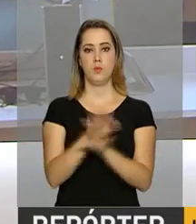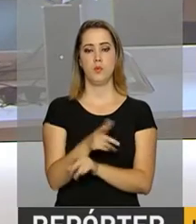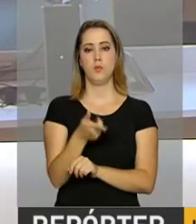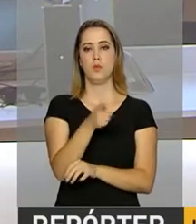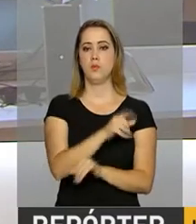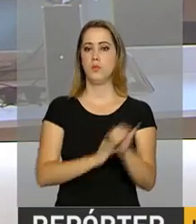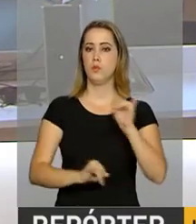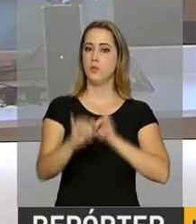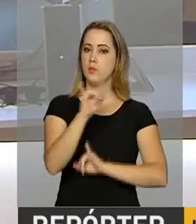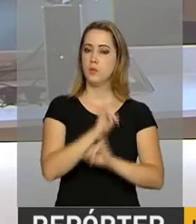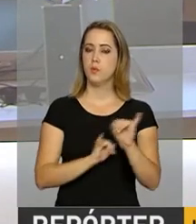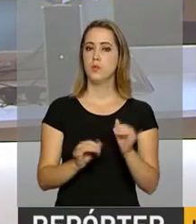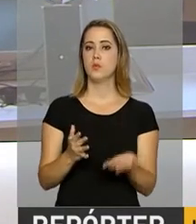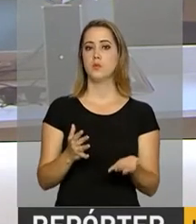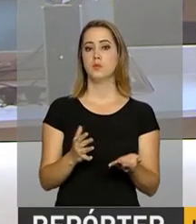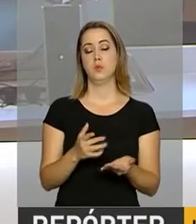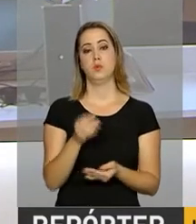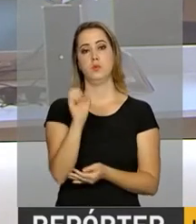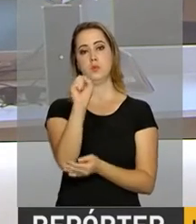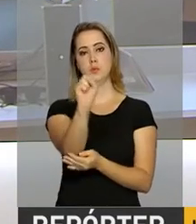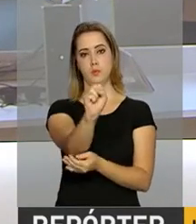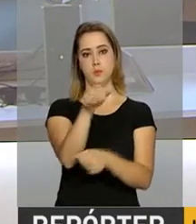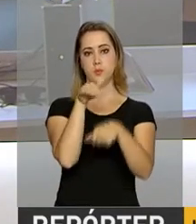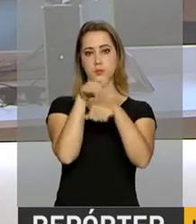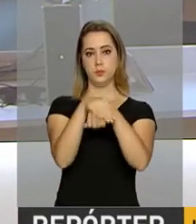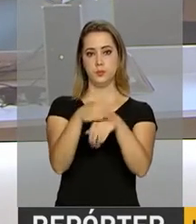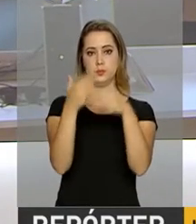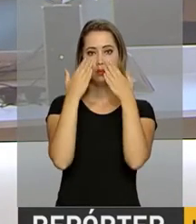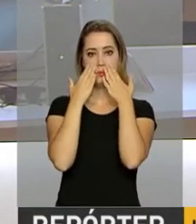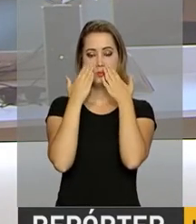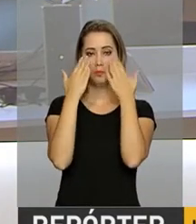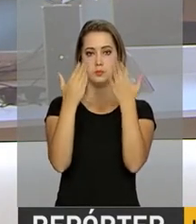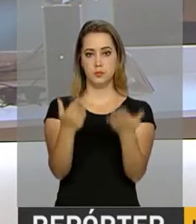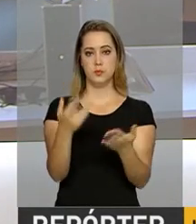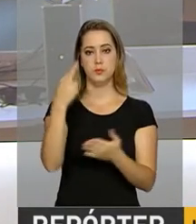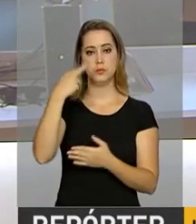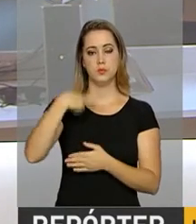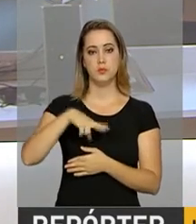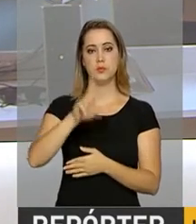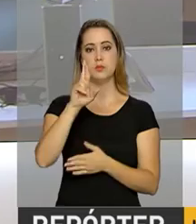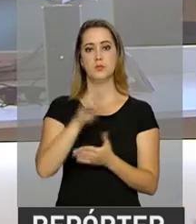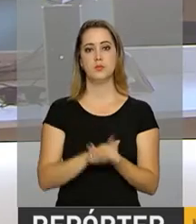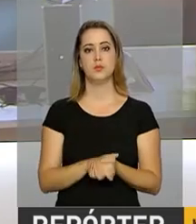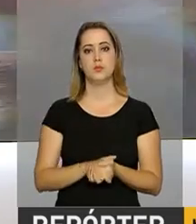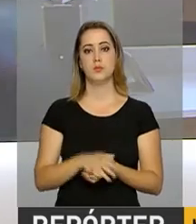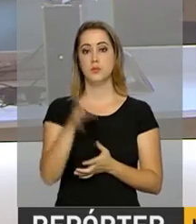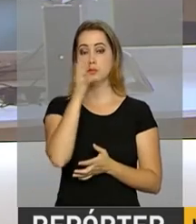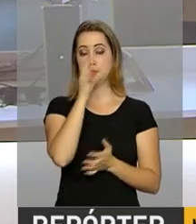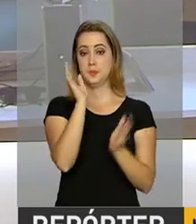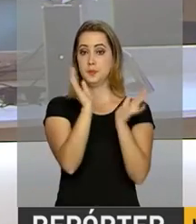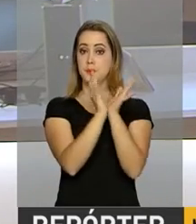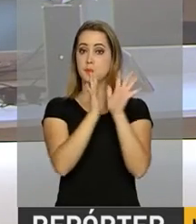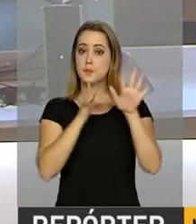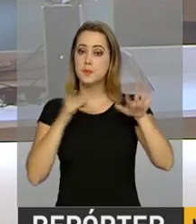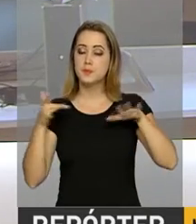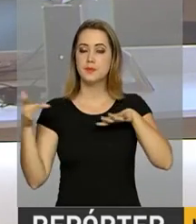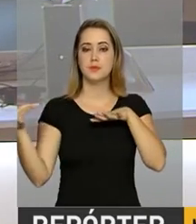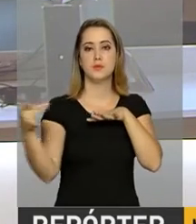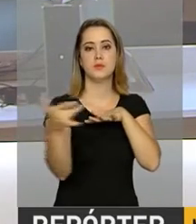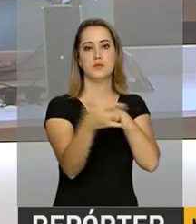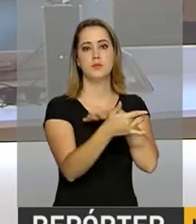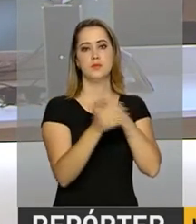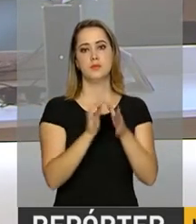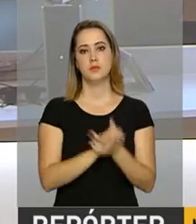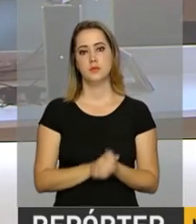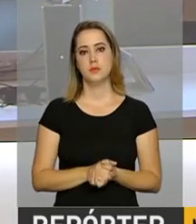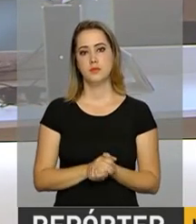voltar a qualquer momento com novas informações ou às 8 da noite na próxima edição do Repórter NBR. Acompanhe as novidades também pelas